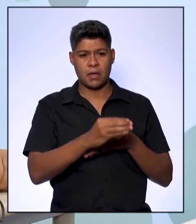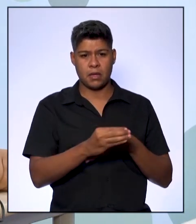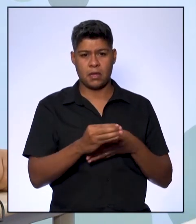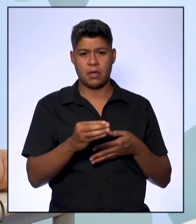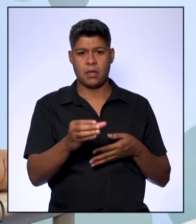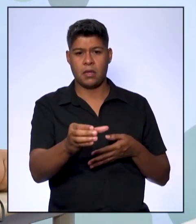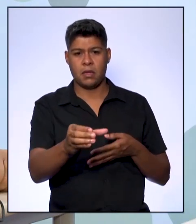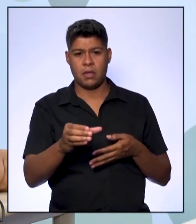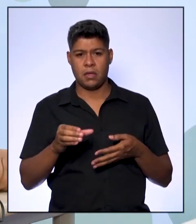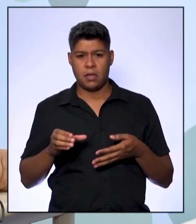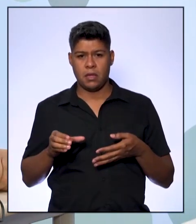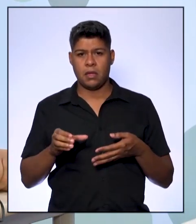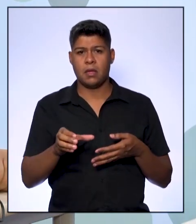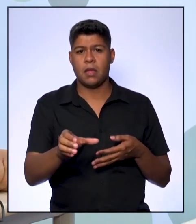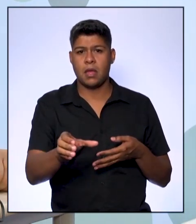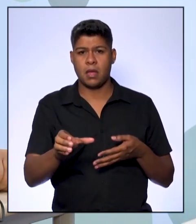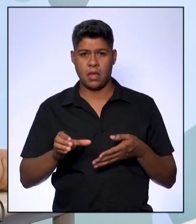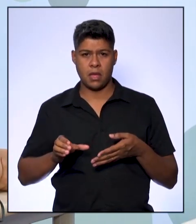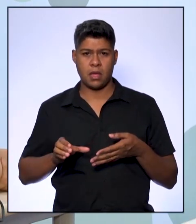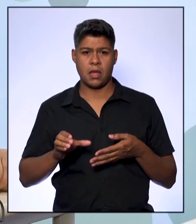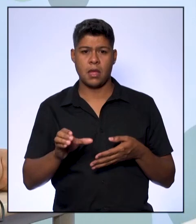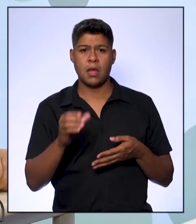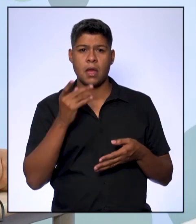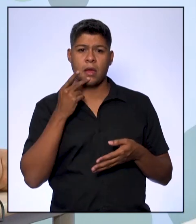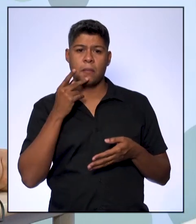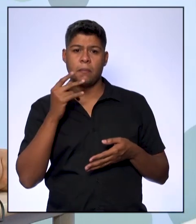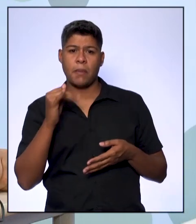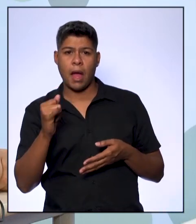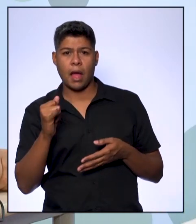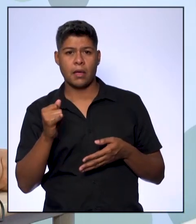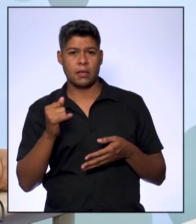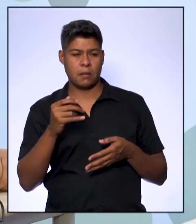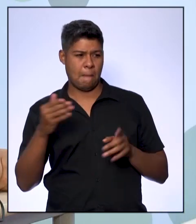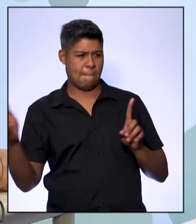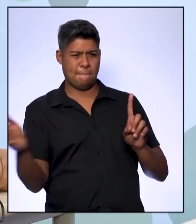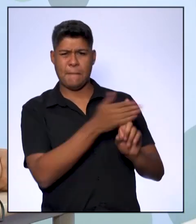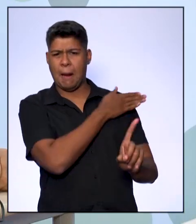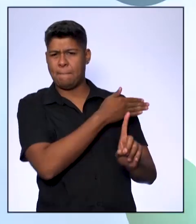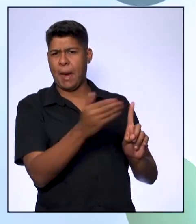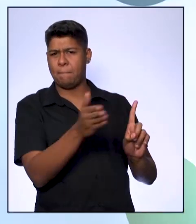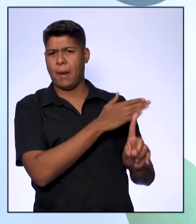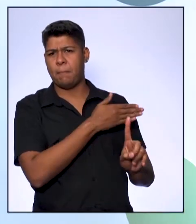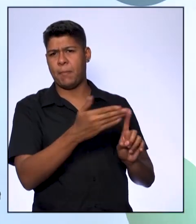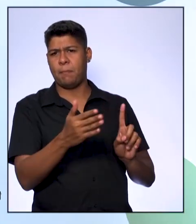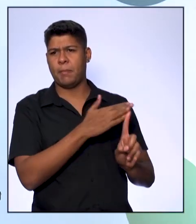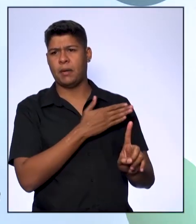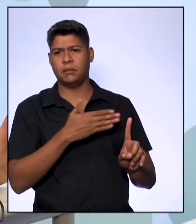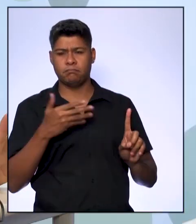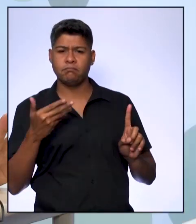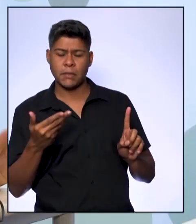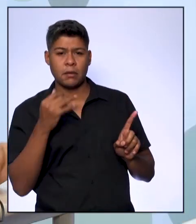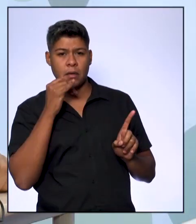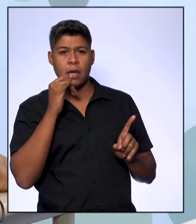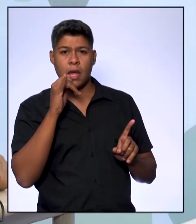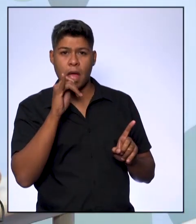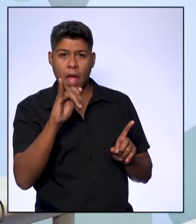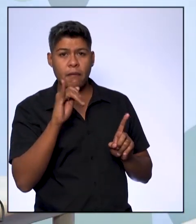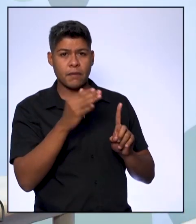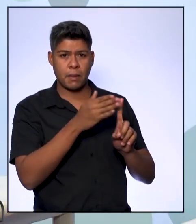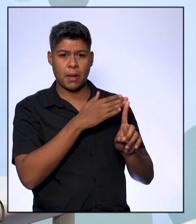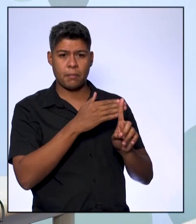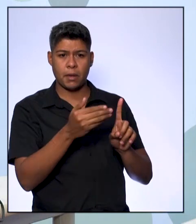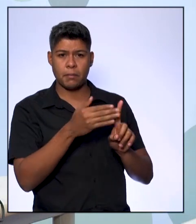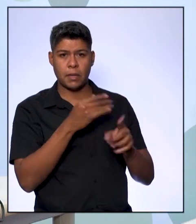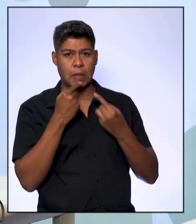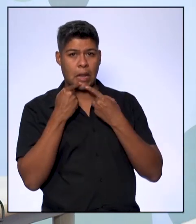pote e fica passando se for com o pai leva um tapão não leva não é uefi né então para evitar o tampão